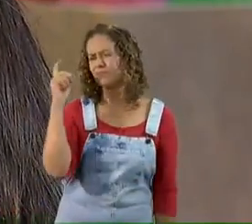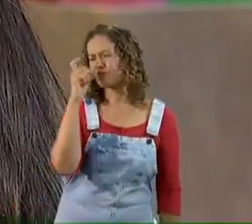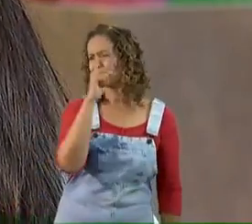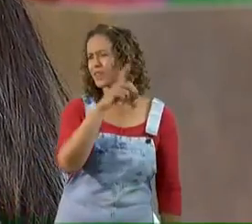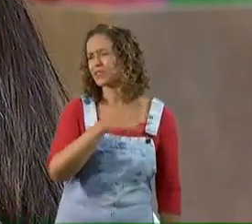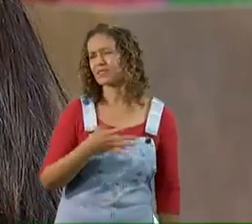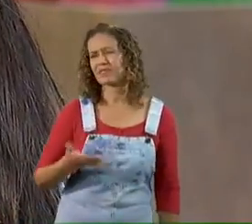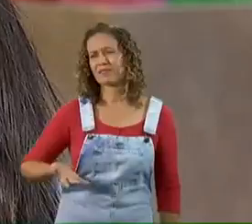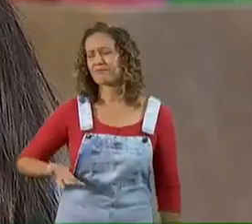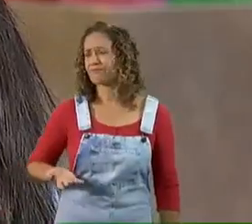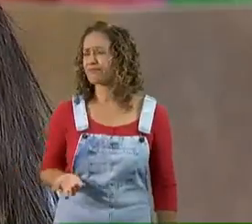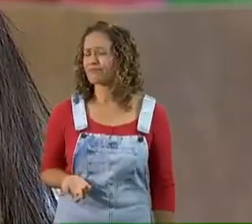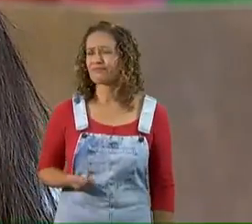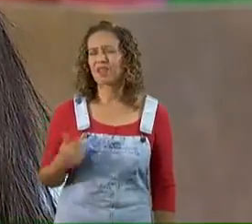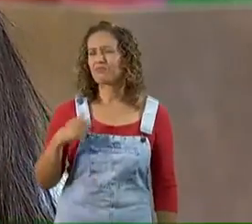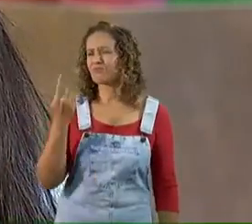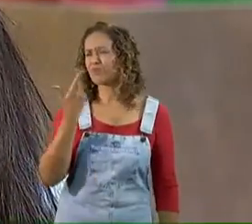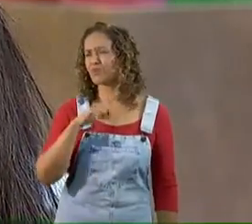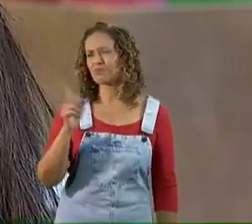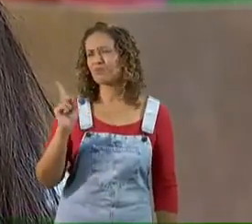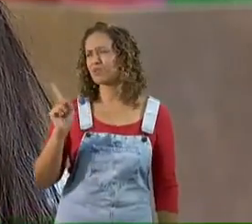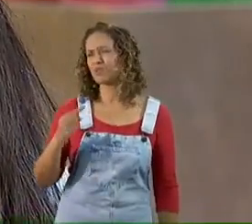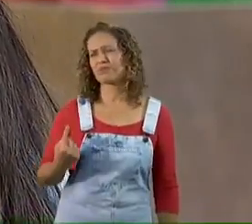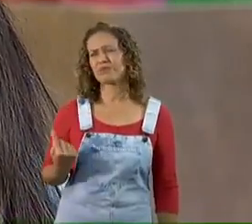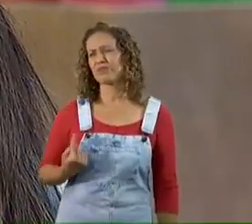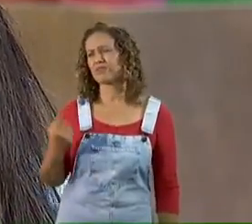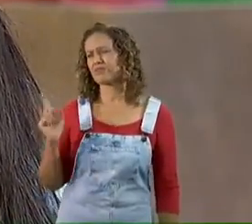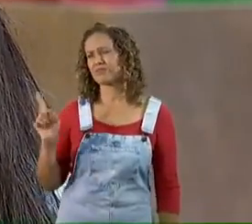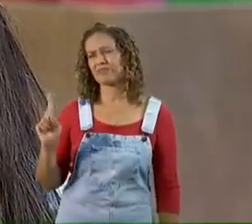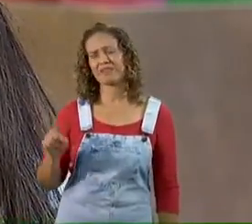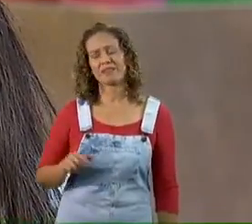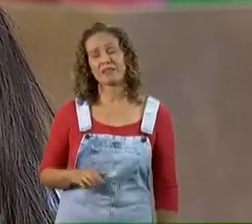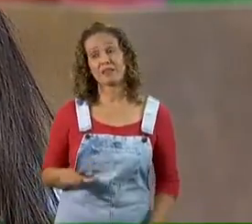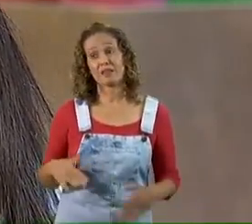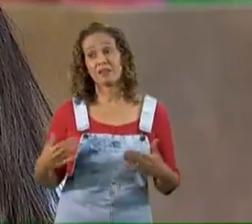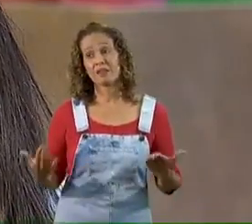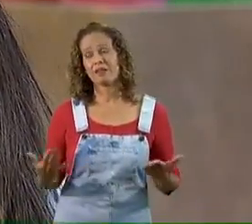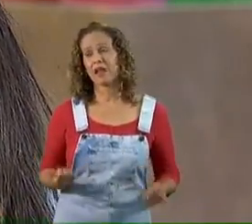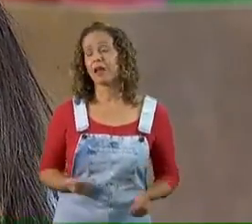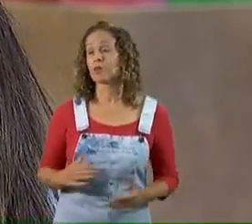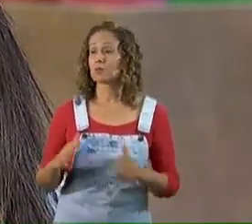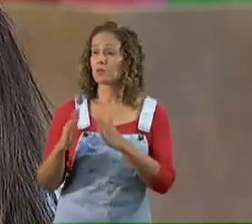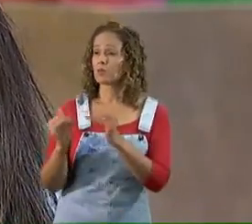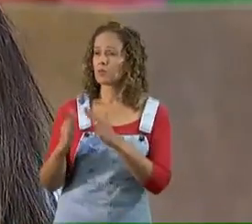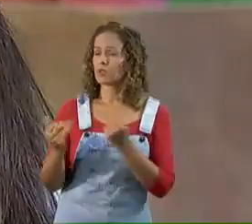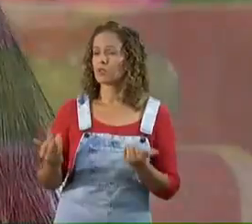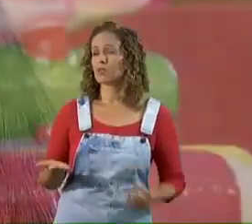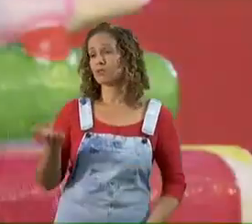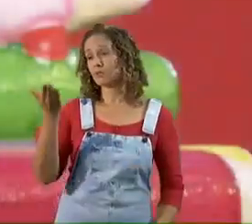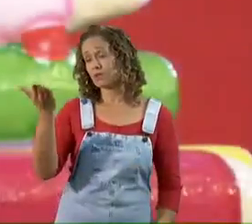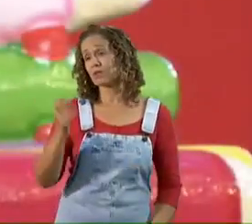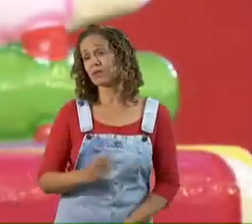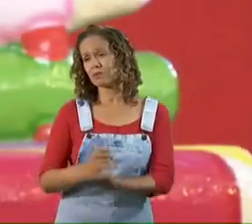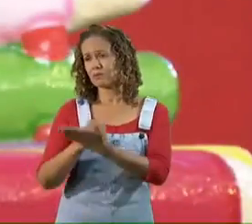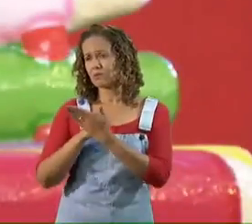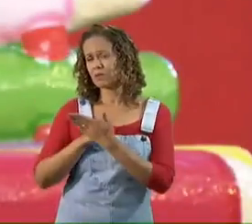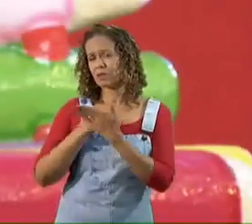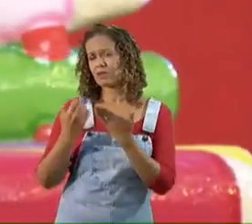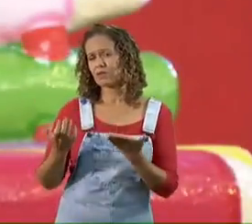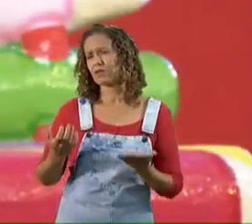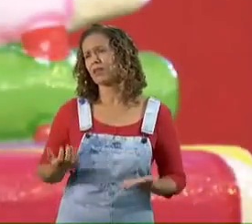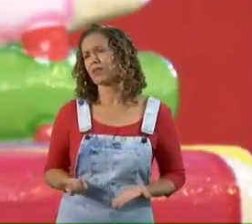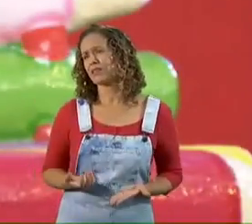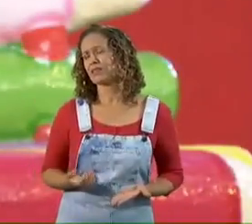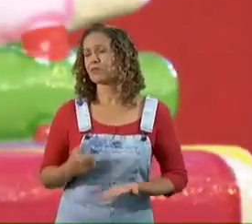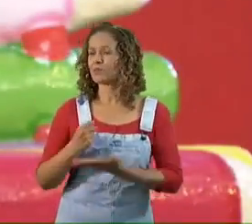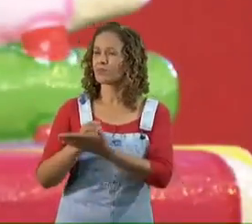difícil e eu acho que eu não consigo fazer isso sozinha. Então, eu queria te pedir para que você me ajudasse e